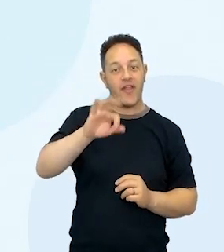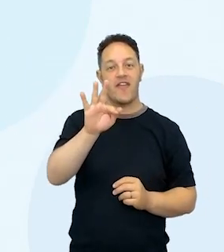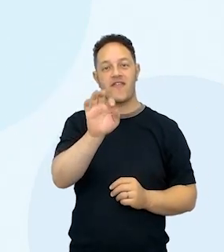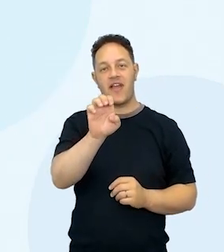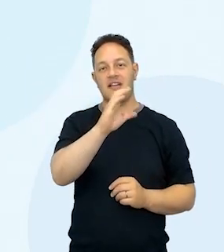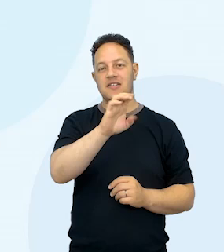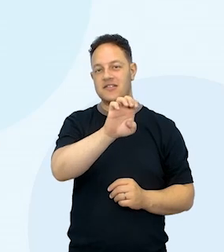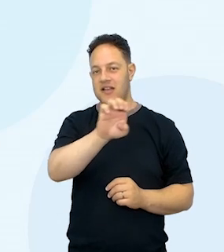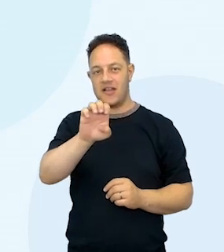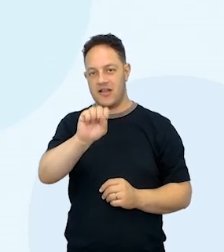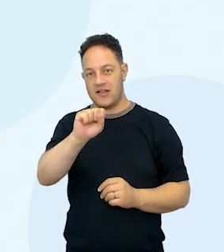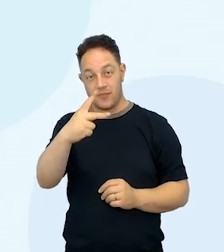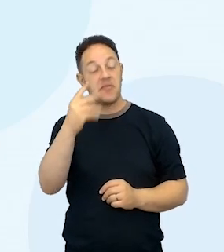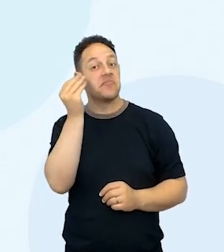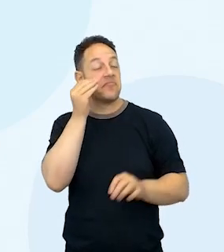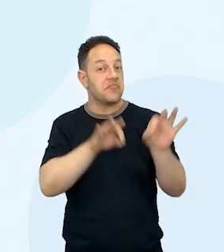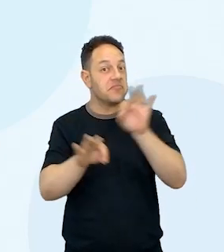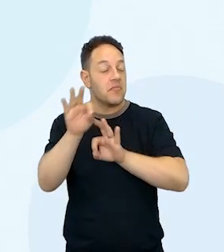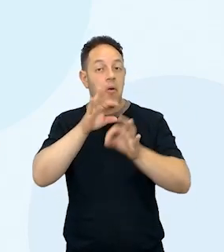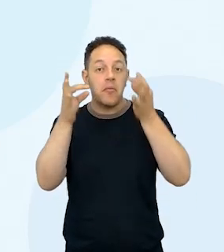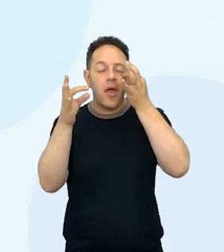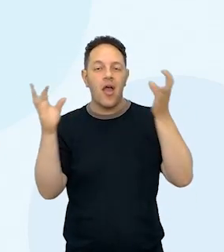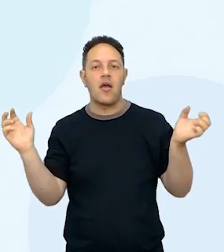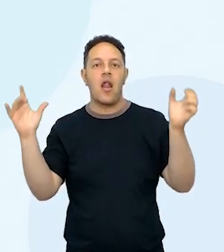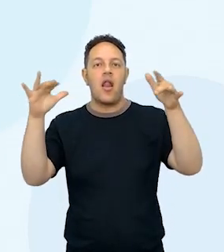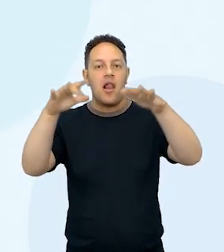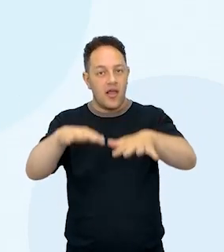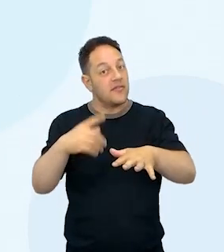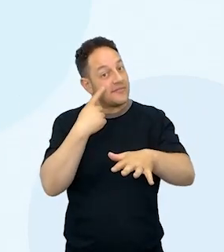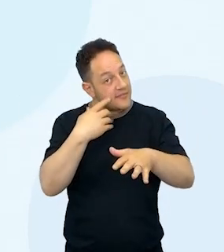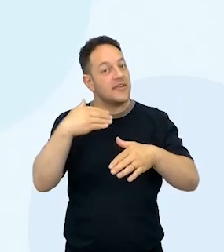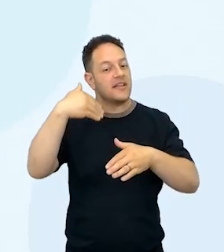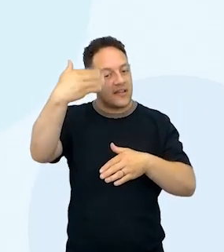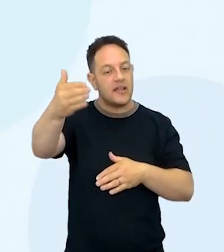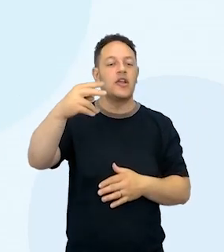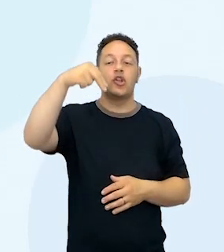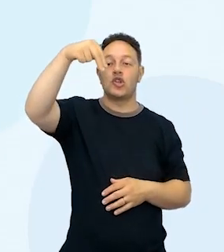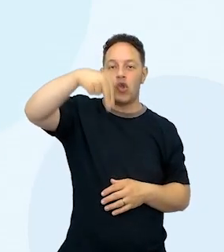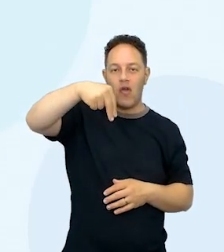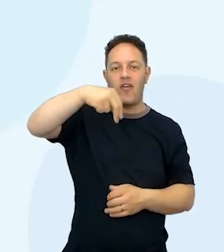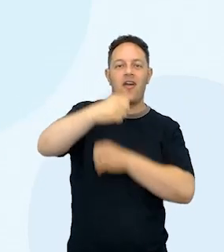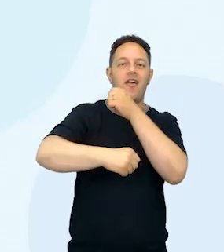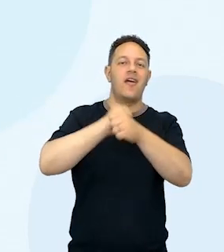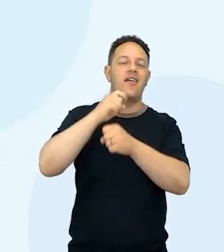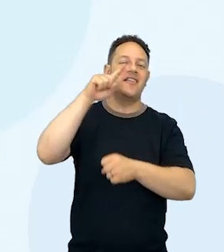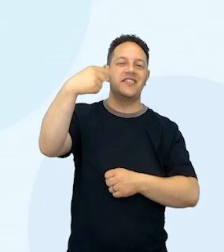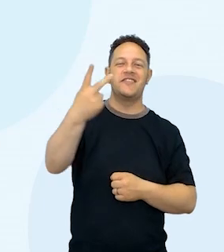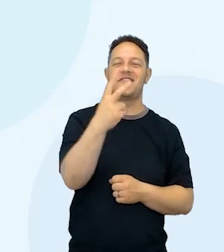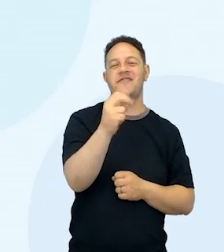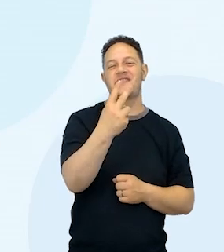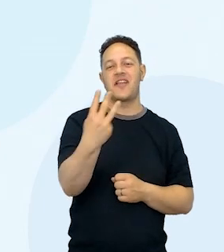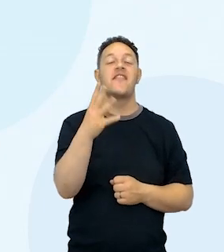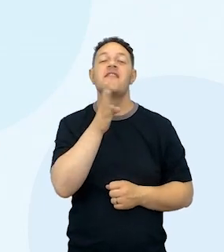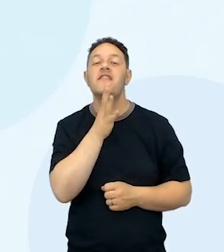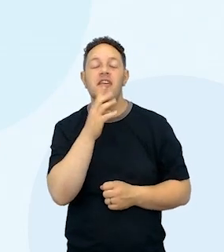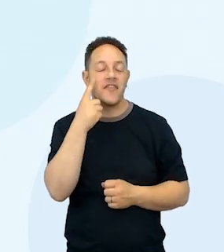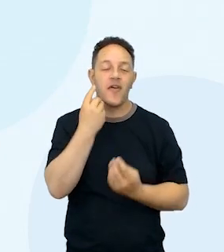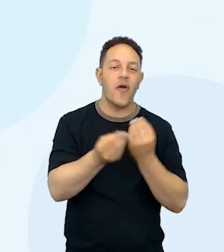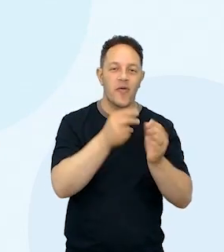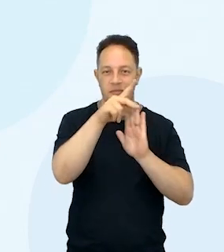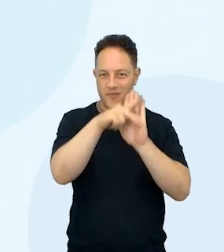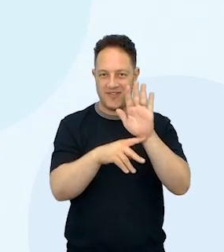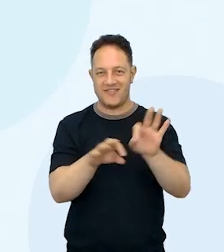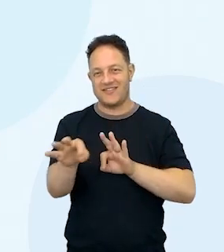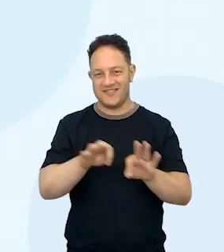estamos nos organizando para isso, que aí vai acontecer em novembro de 2023 para a gente conhecer os projetos. Aí sim. Tá